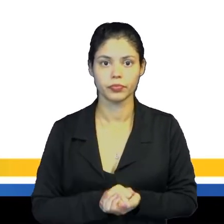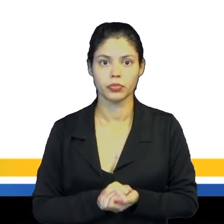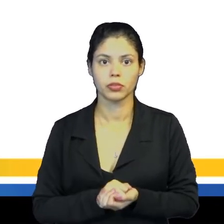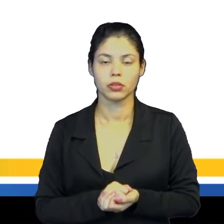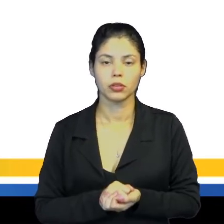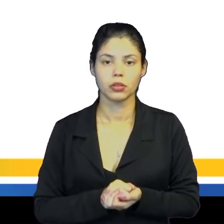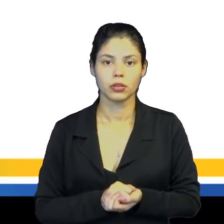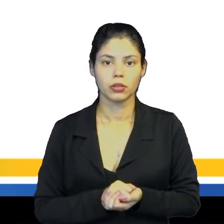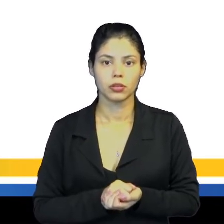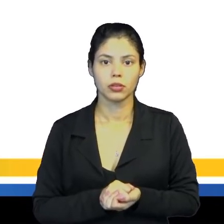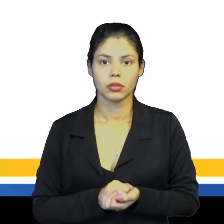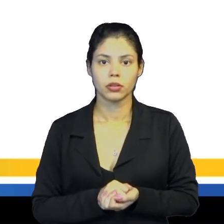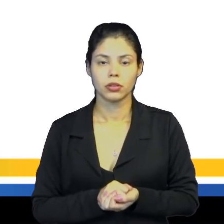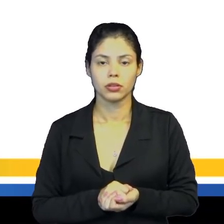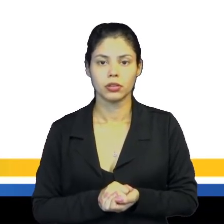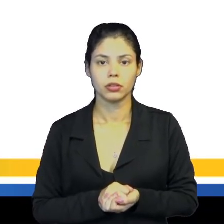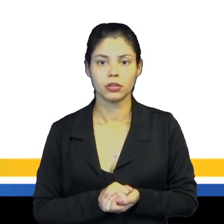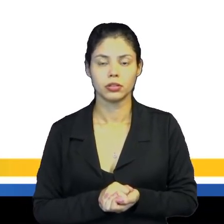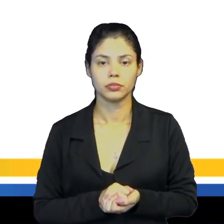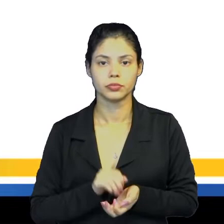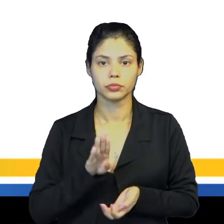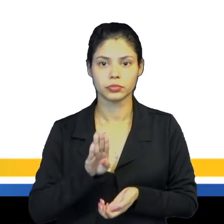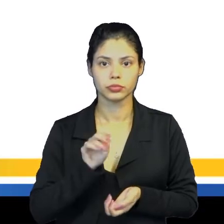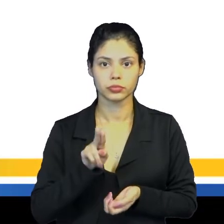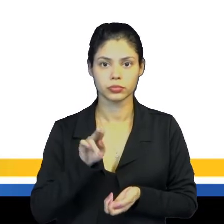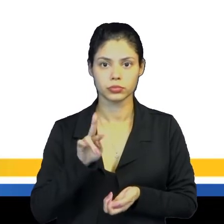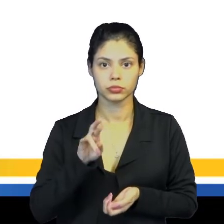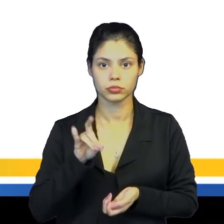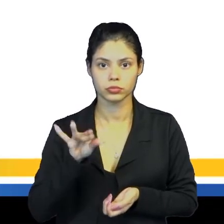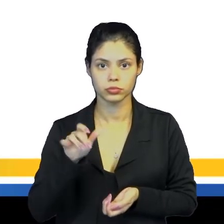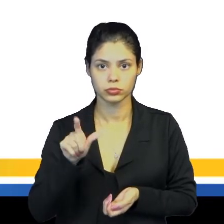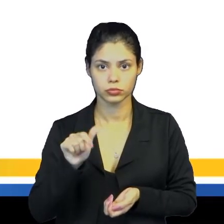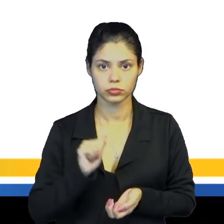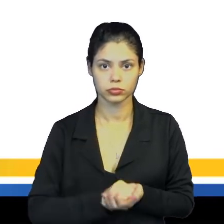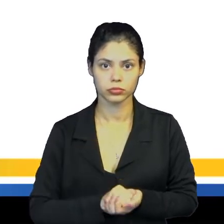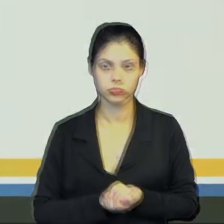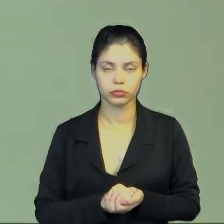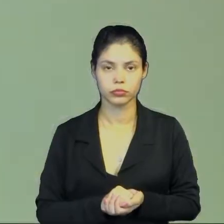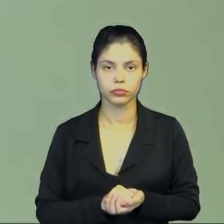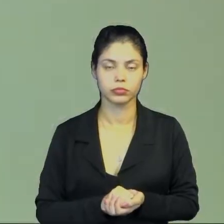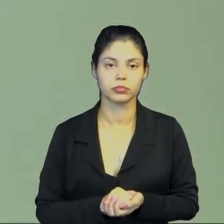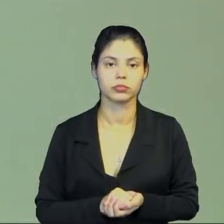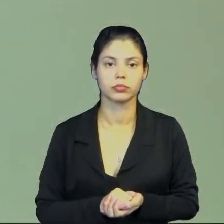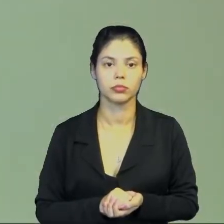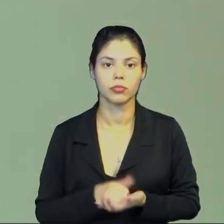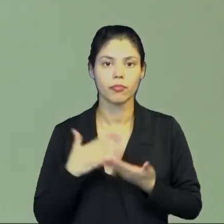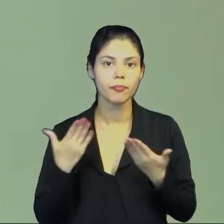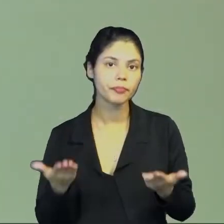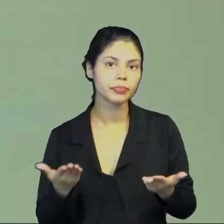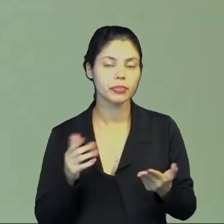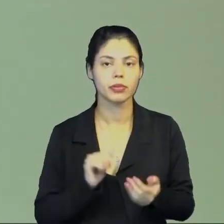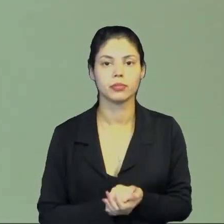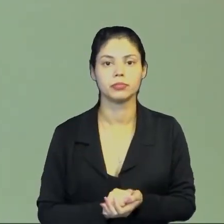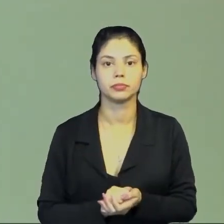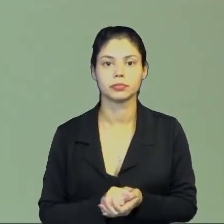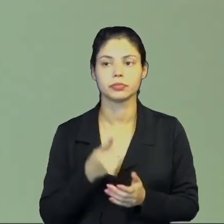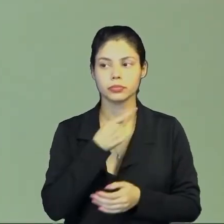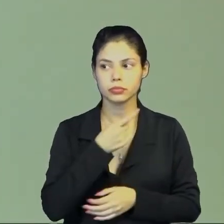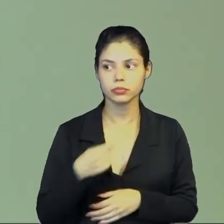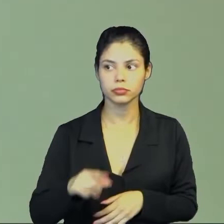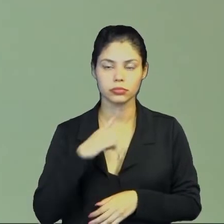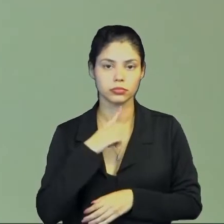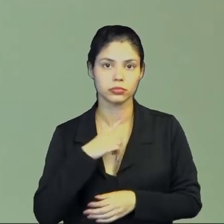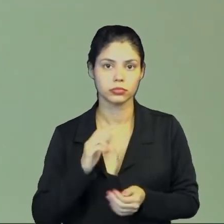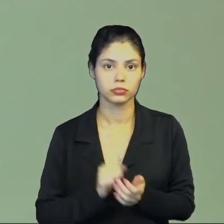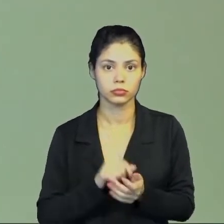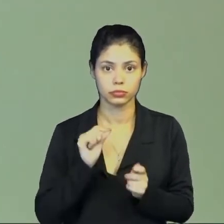agora, mas vamos ver no próximo slide, e glândula bulbouretral, próstata e uretra. Então, o espermatozoide ele tem